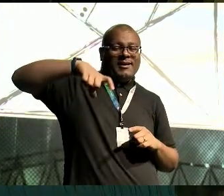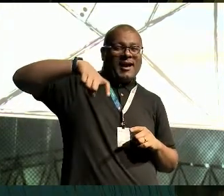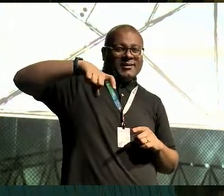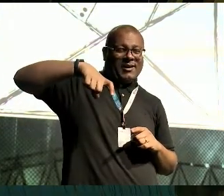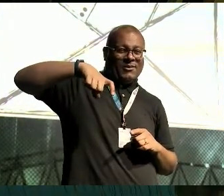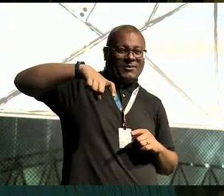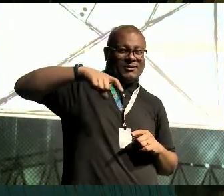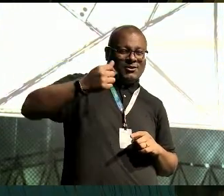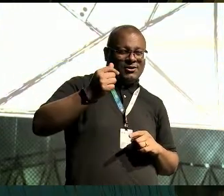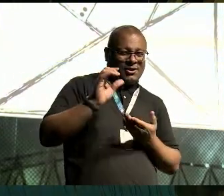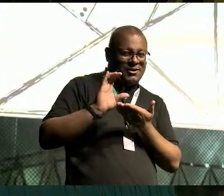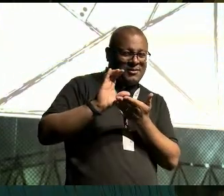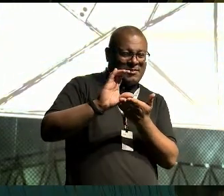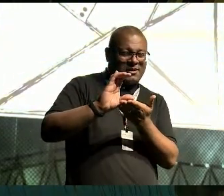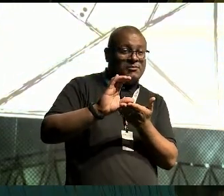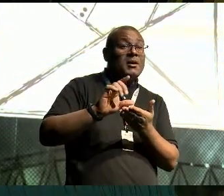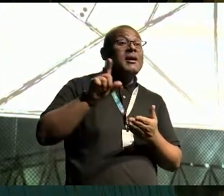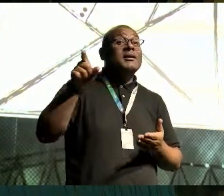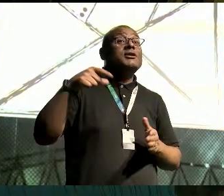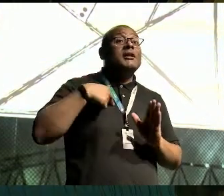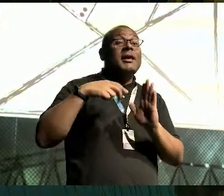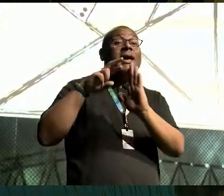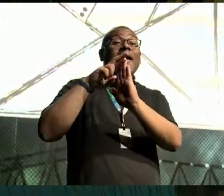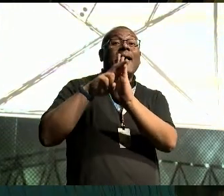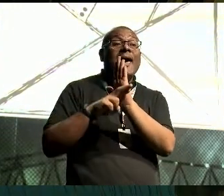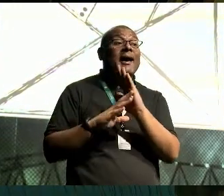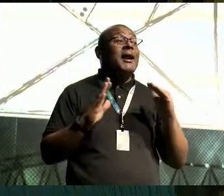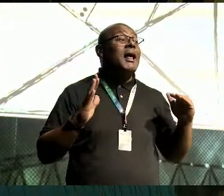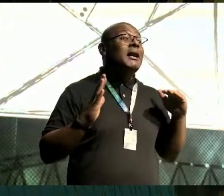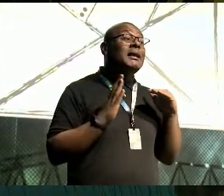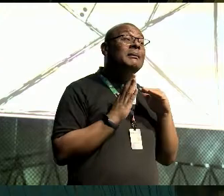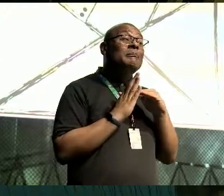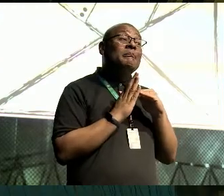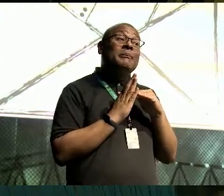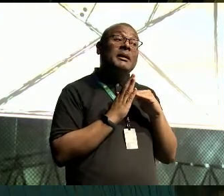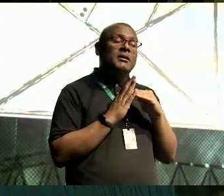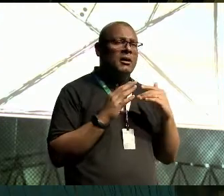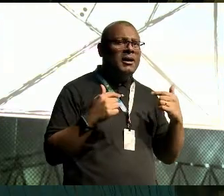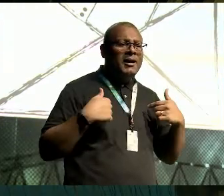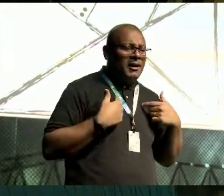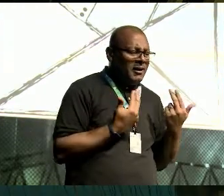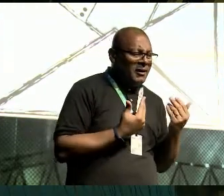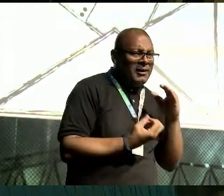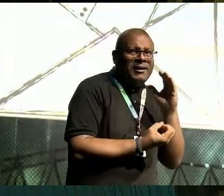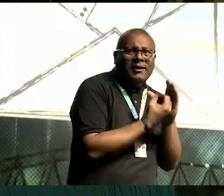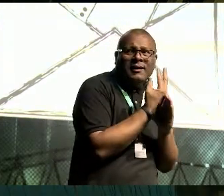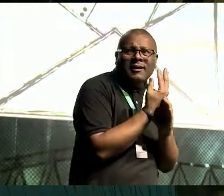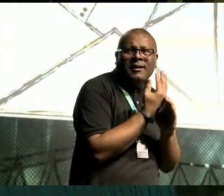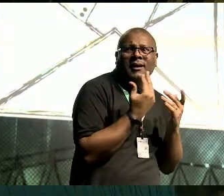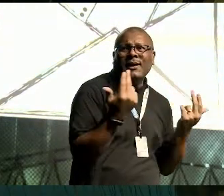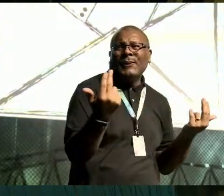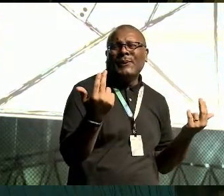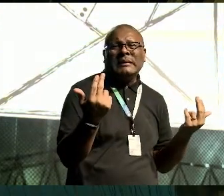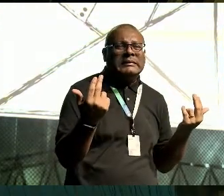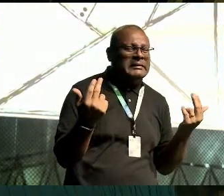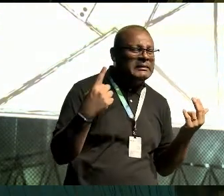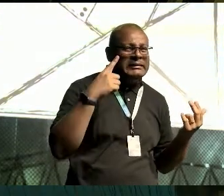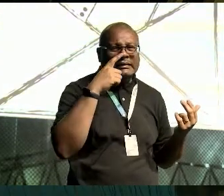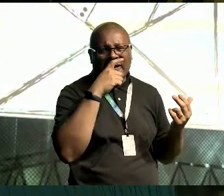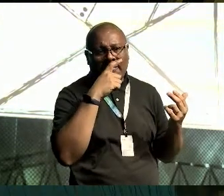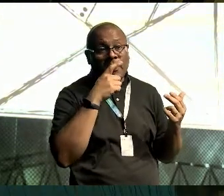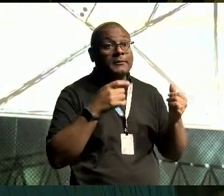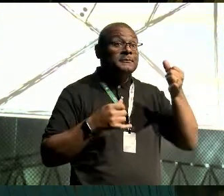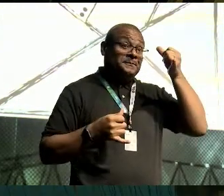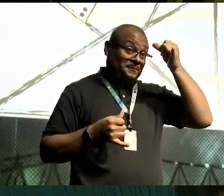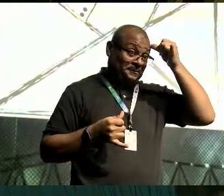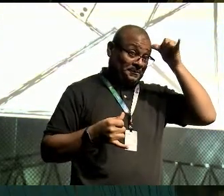onde aquela modificação precisa ser implementada. E essa data nem sempre coincide com as datas das nossas releases, né? Então, para